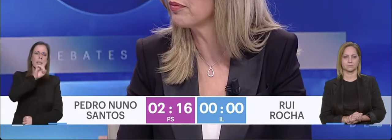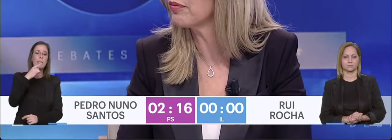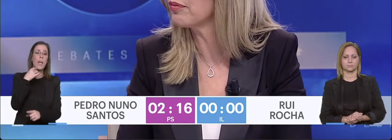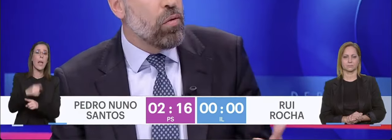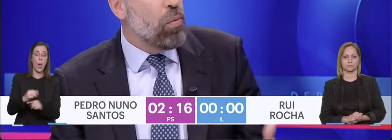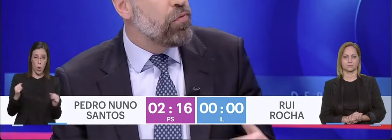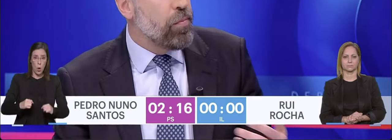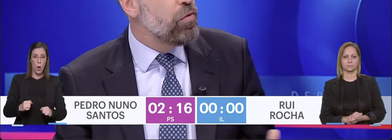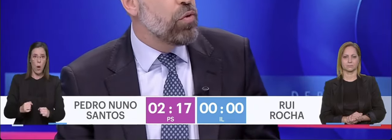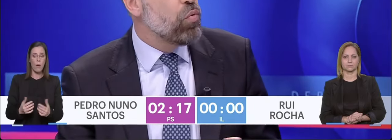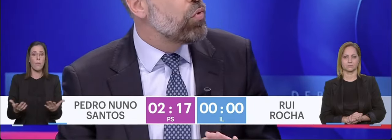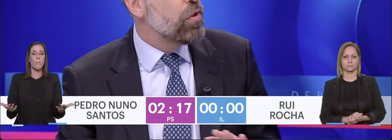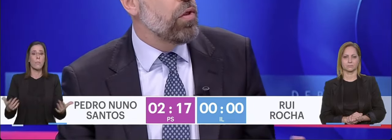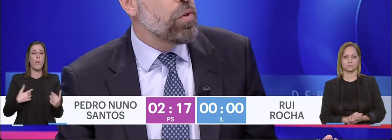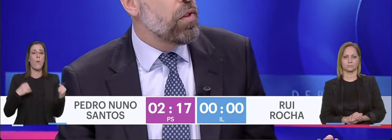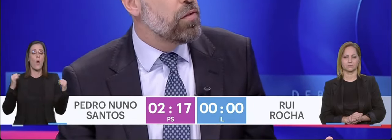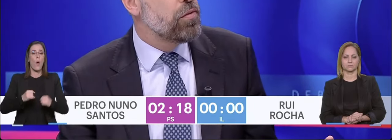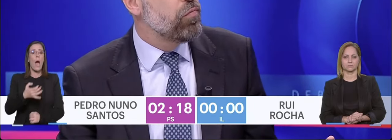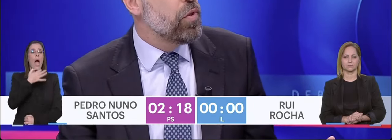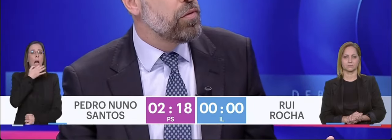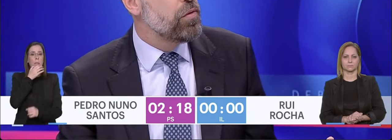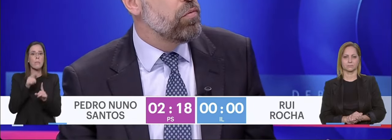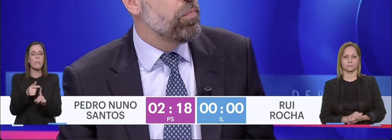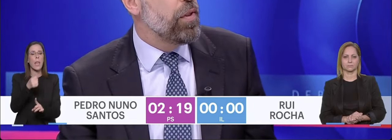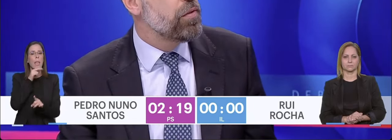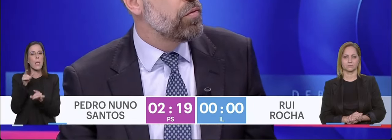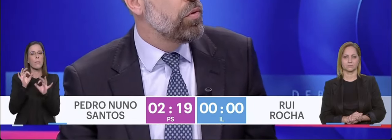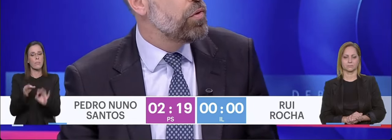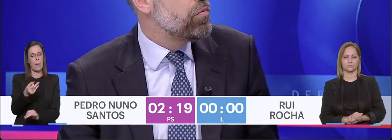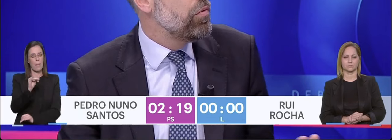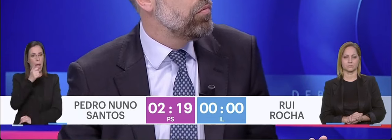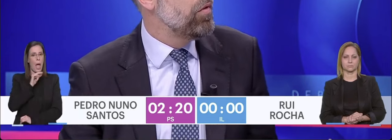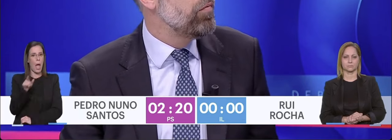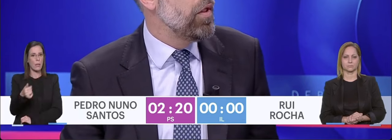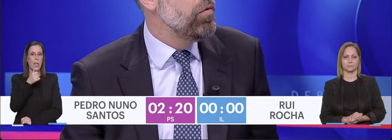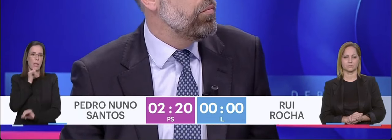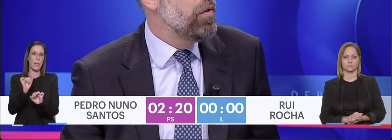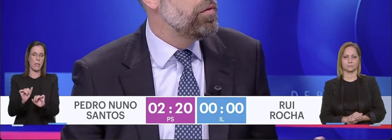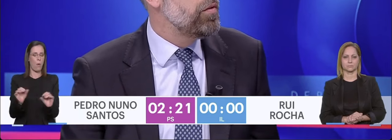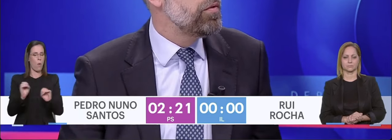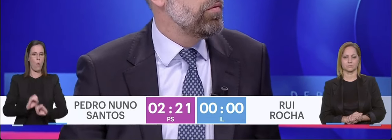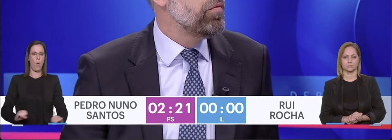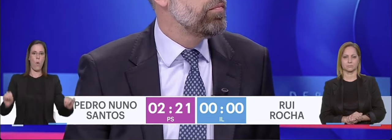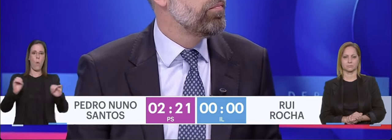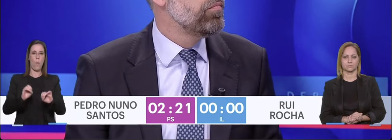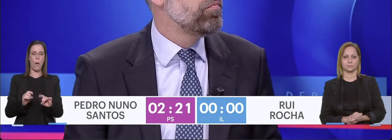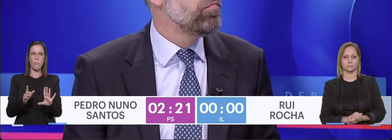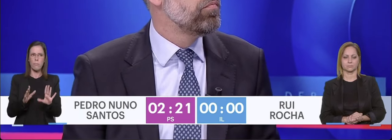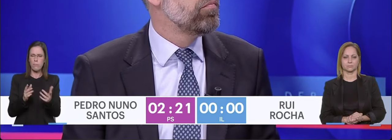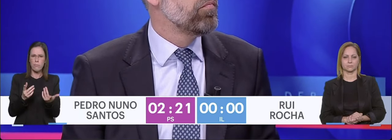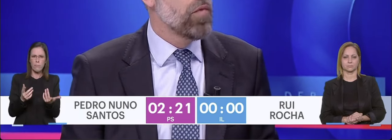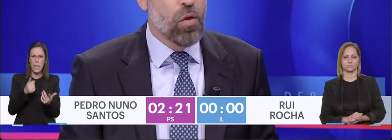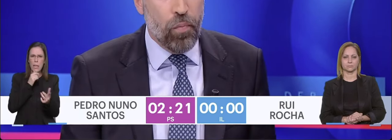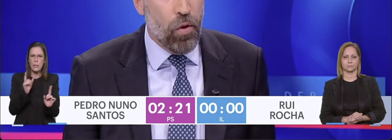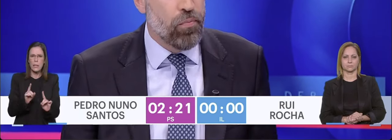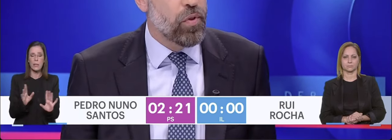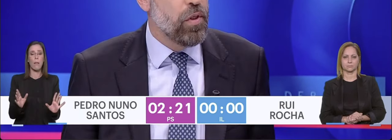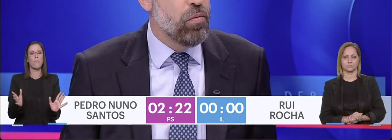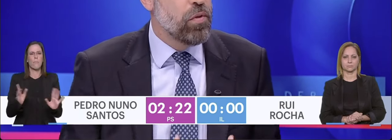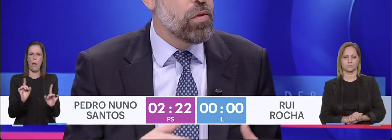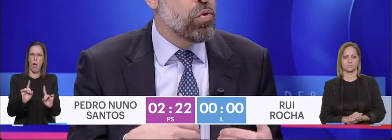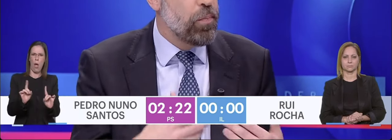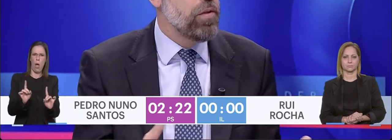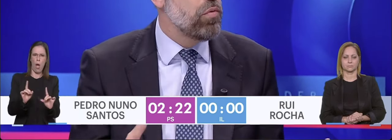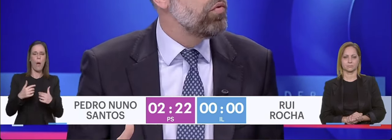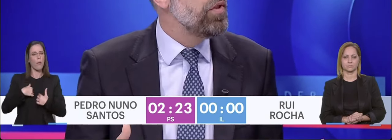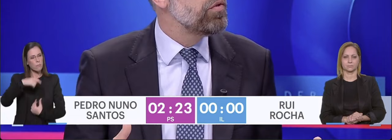chumbo obviamente que eu concordare com aquela que for a decisão do PS sores isso não haverá nenhuma não tentará movê-lo se for essa decisão dele como é óbvio que